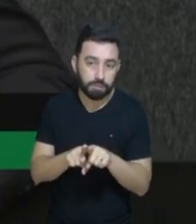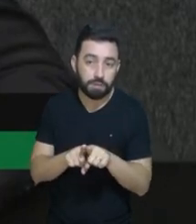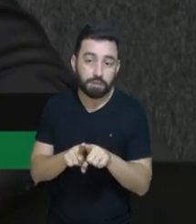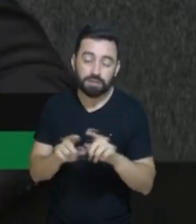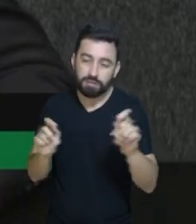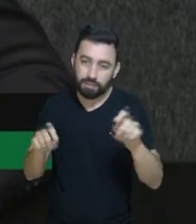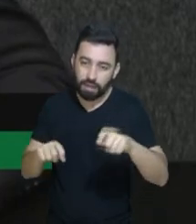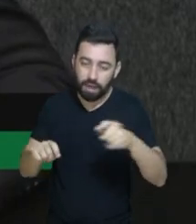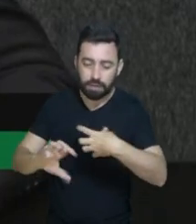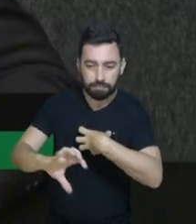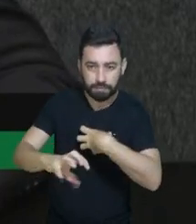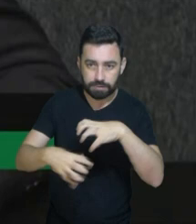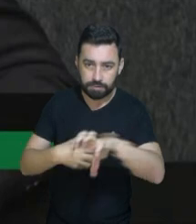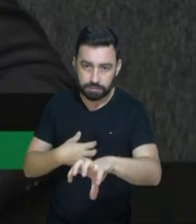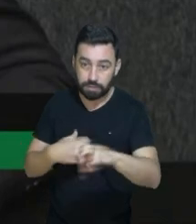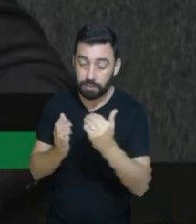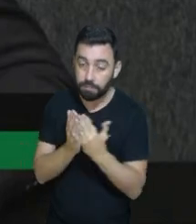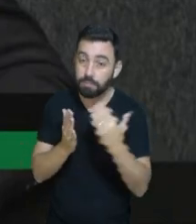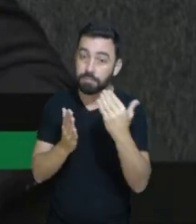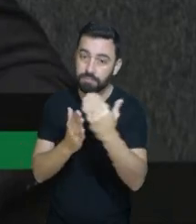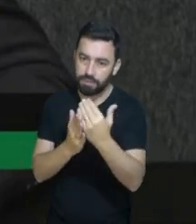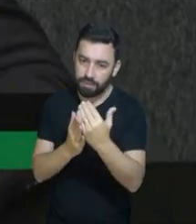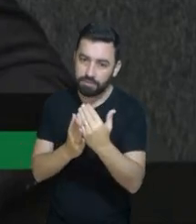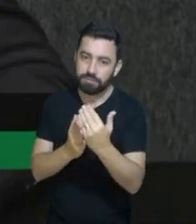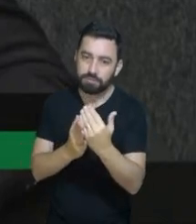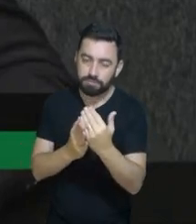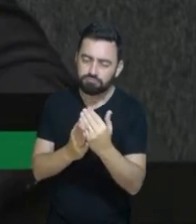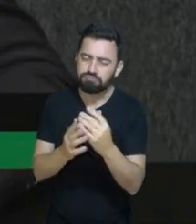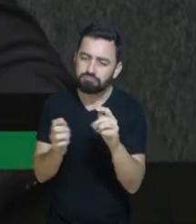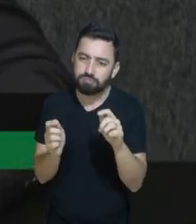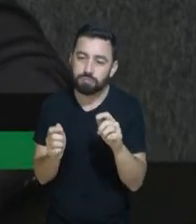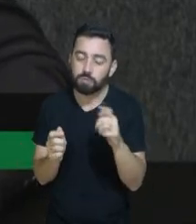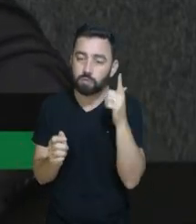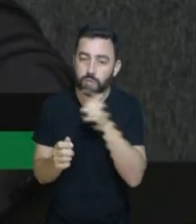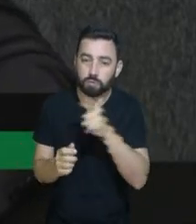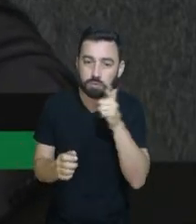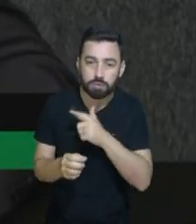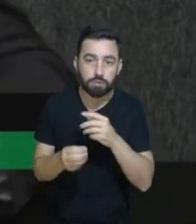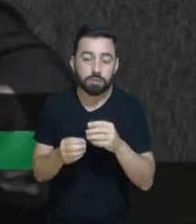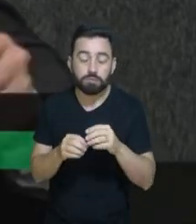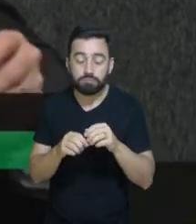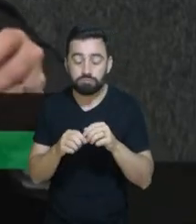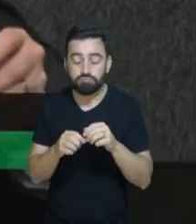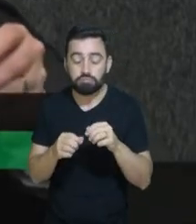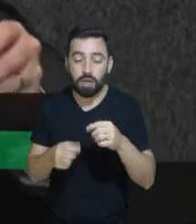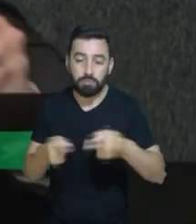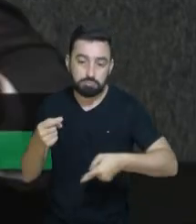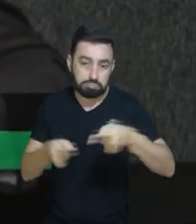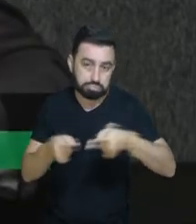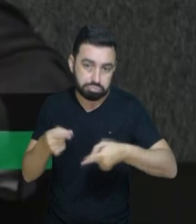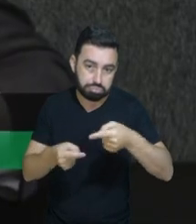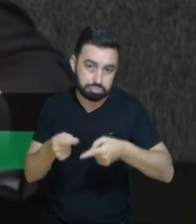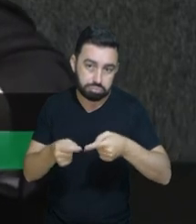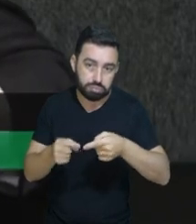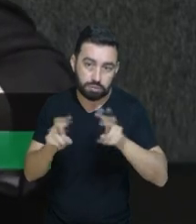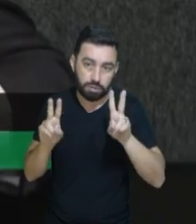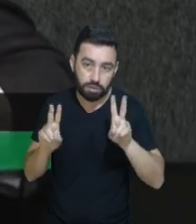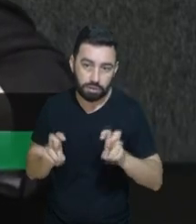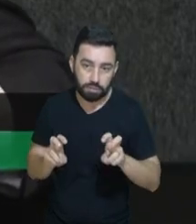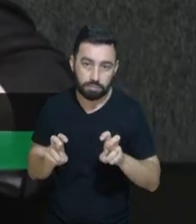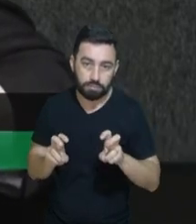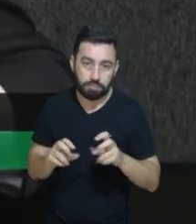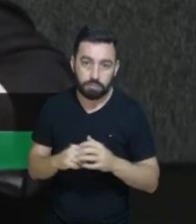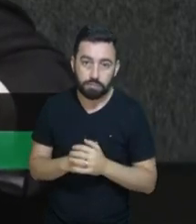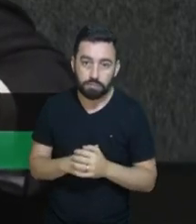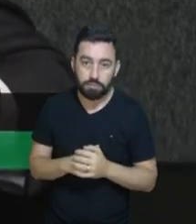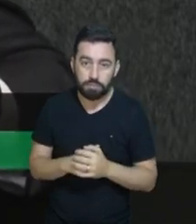mais empatia conscientização e oportunidades para difusão e conversa sobre o tema não é a minha voz que tá